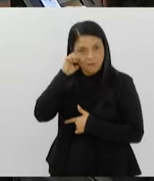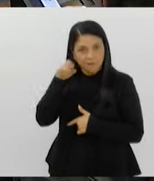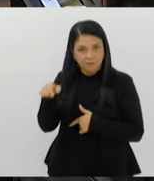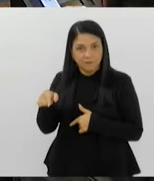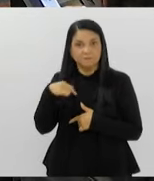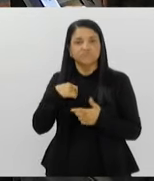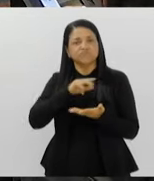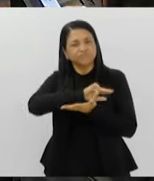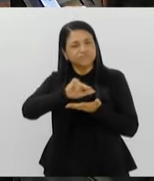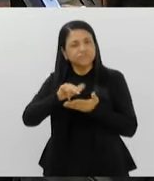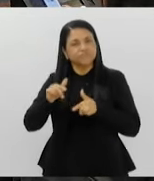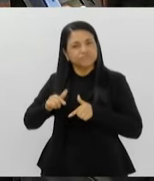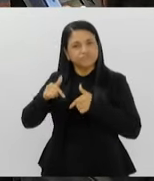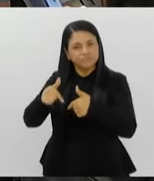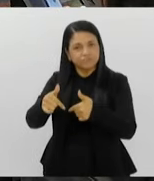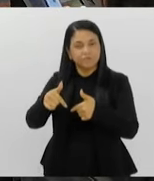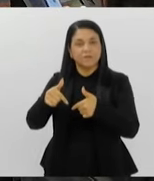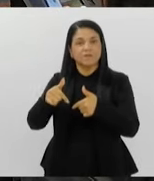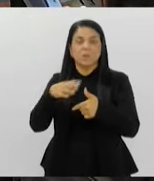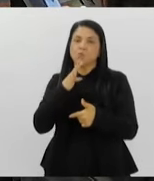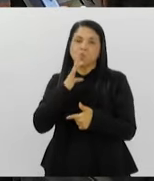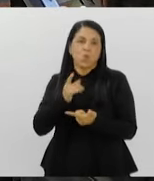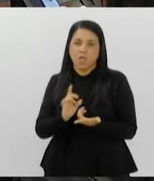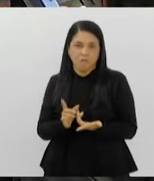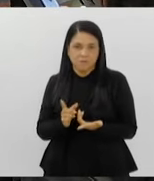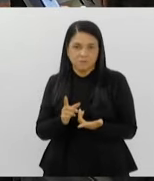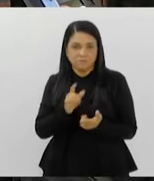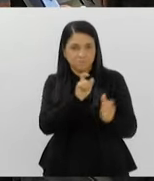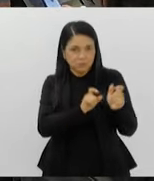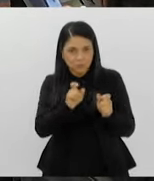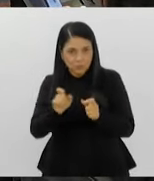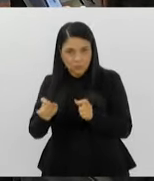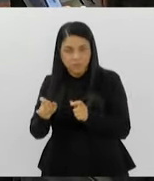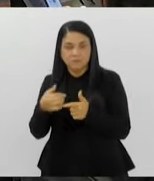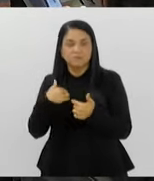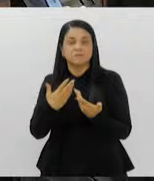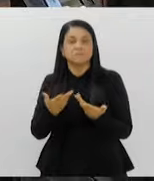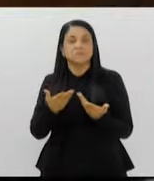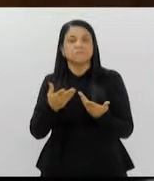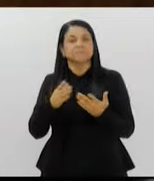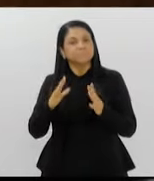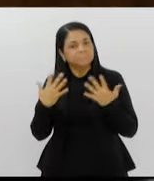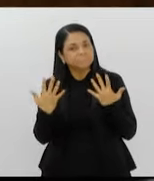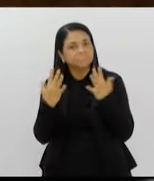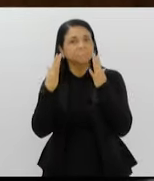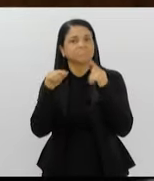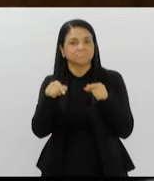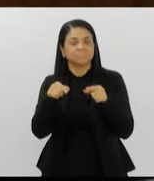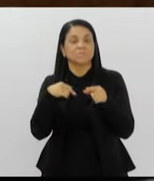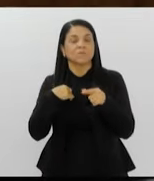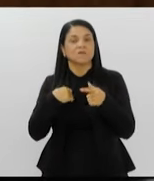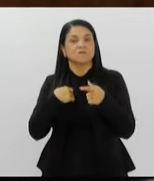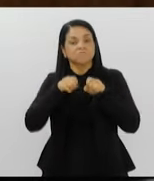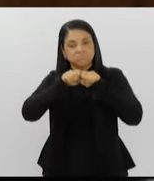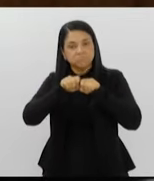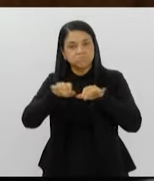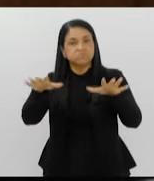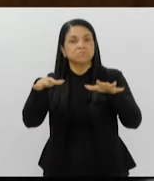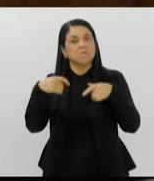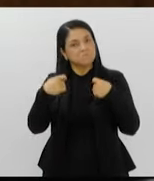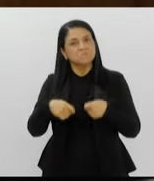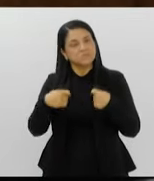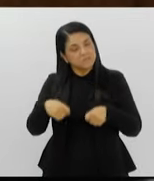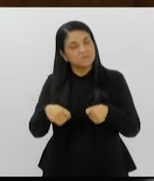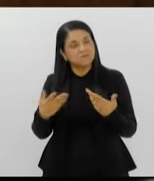Muitas dessas iniciativas não são conhecidas, têm que ser conhecidas, prestigiadas. Que floresçam mil flores.